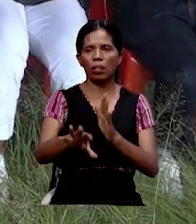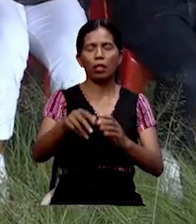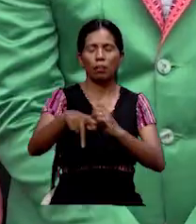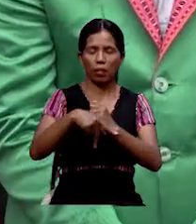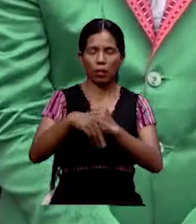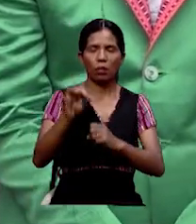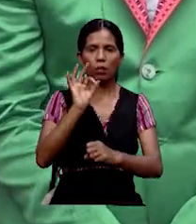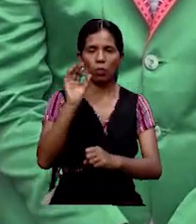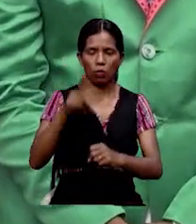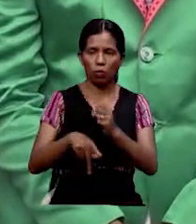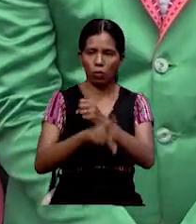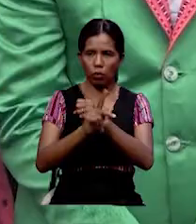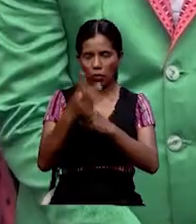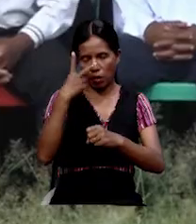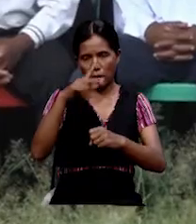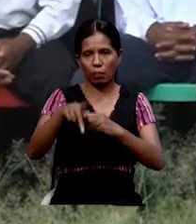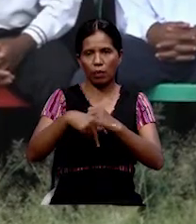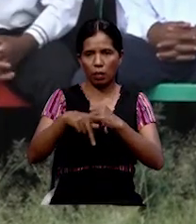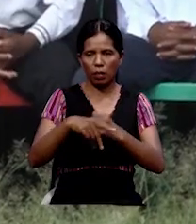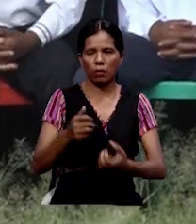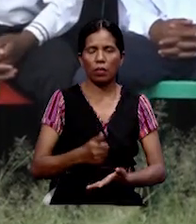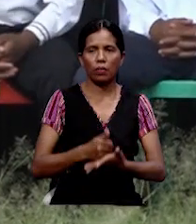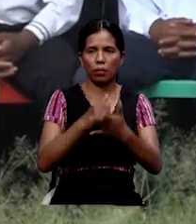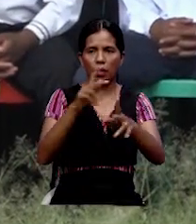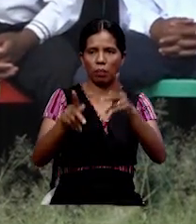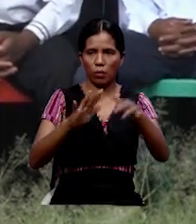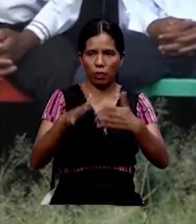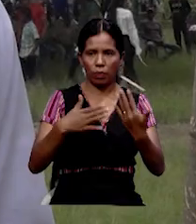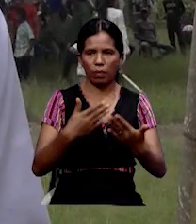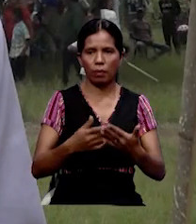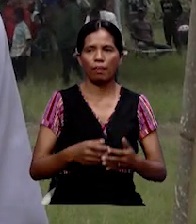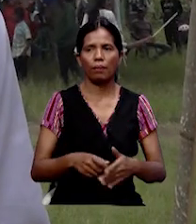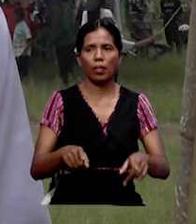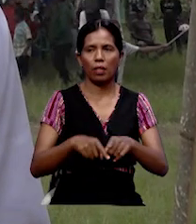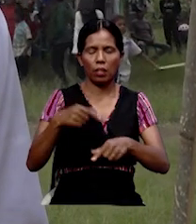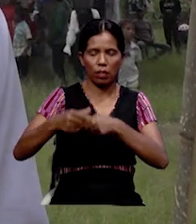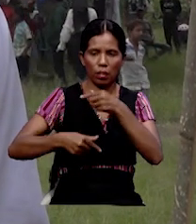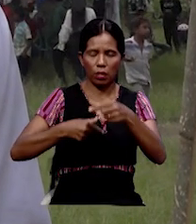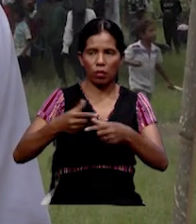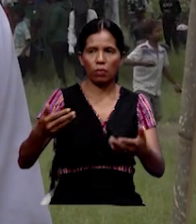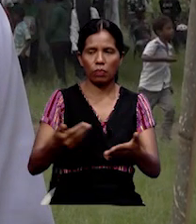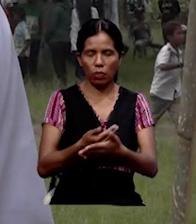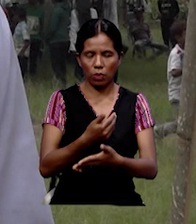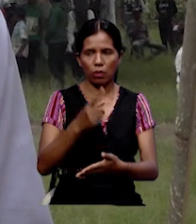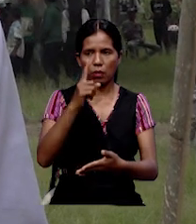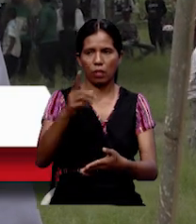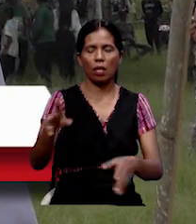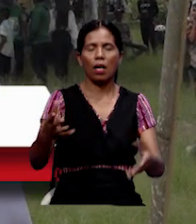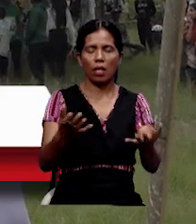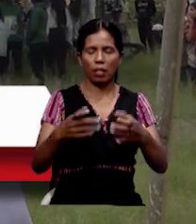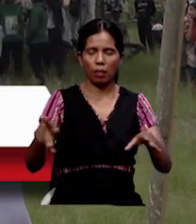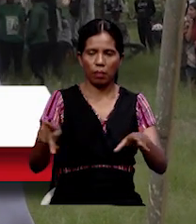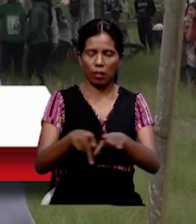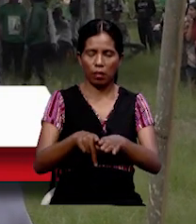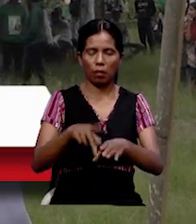kunto tamba reba ideologia partido nian atu servi povo. Hanessa jira sang fomida hakaraka envolo ia partido politiko be